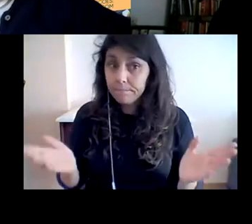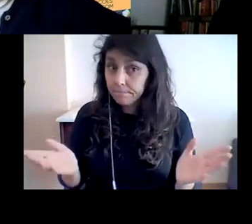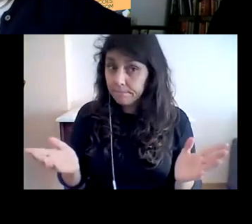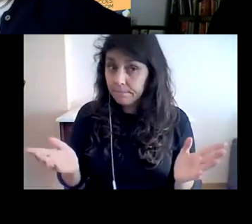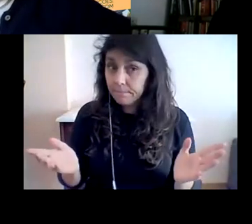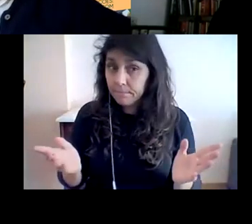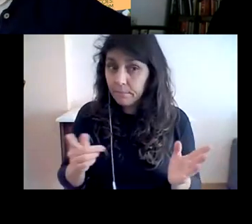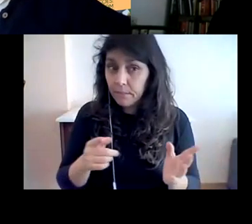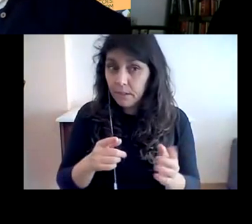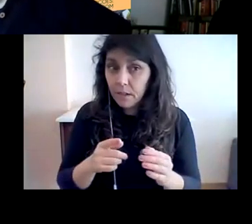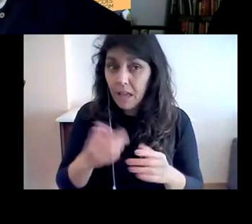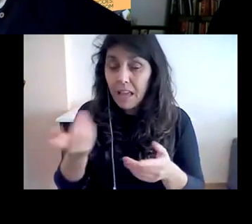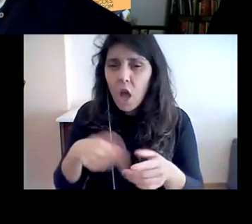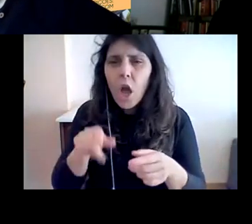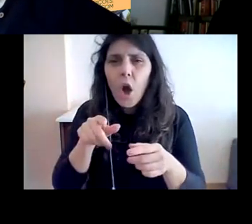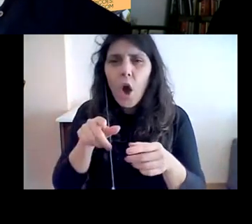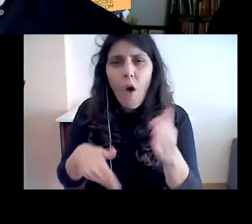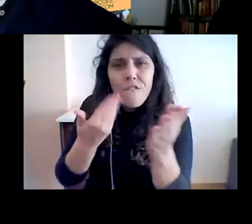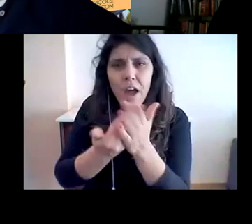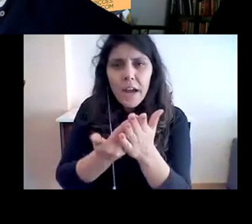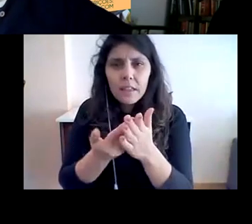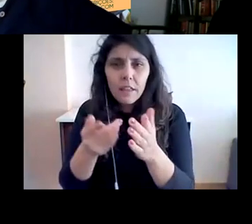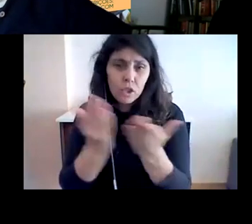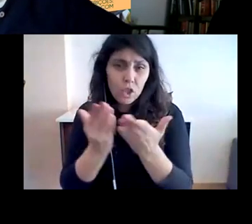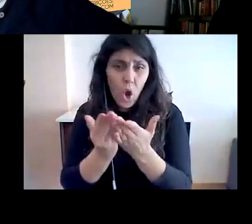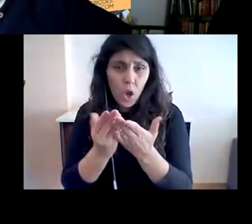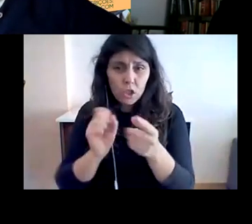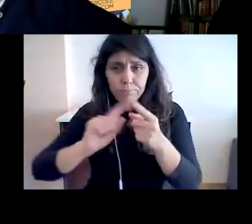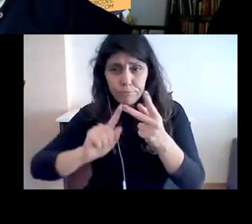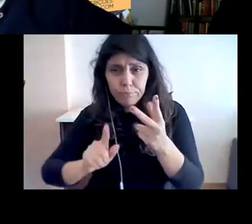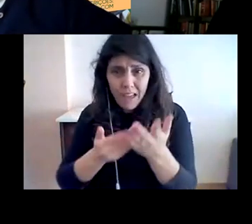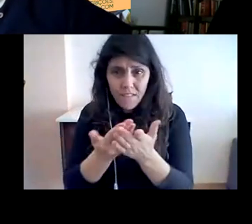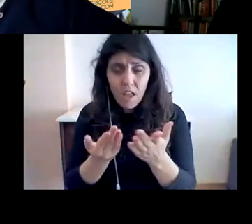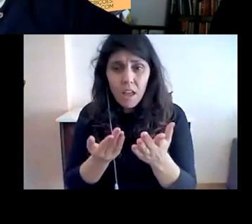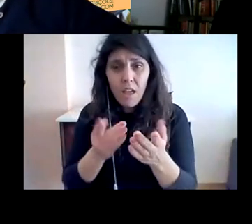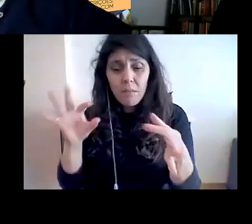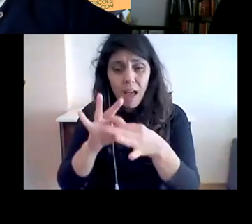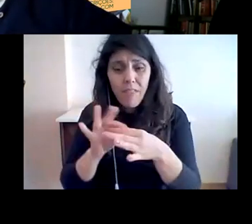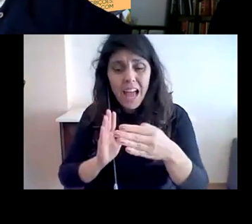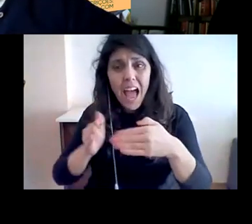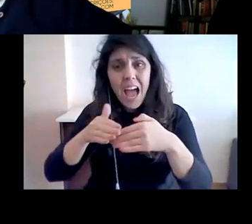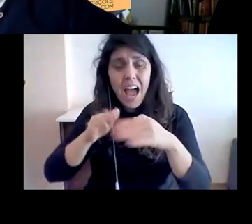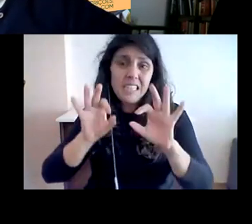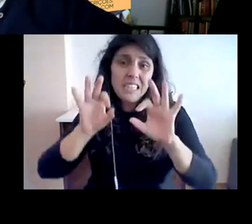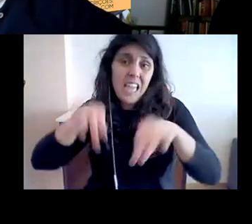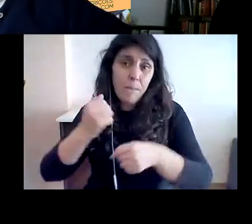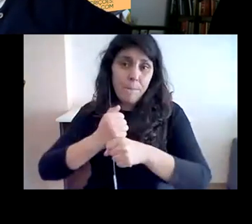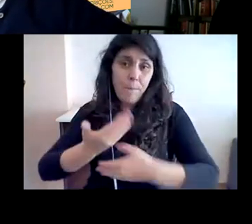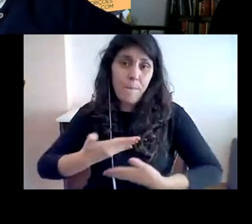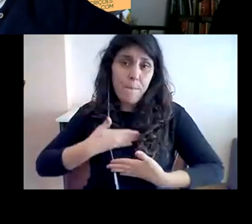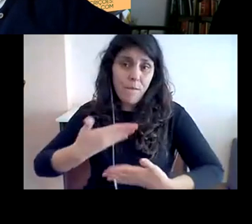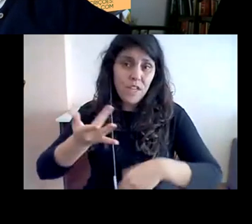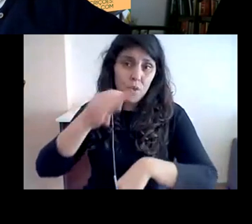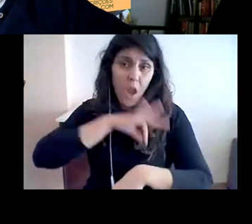escolas, tornando-a mais sofisticada, de forma que no mesmo conselho haja a diversificação de saídas profissionais adequadas ao mercado de trabalho local e com protocolos de cooperação